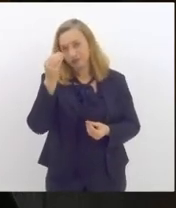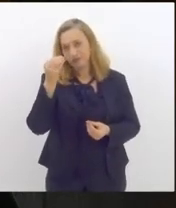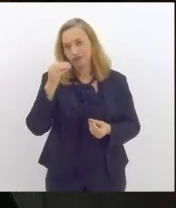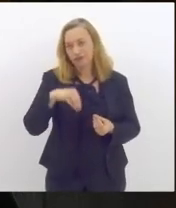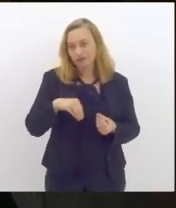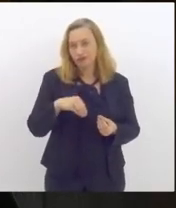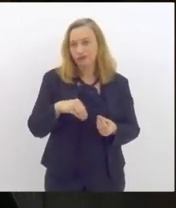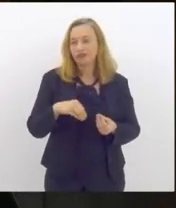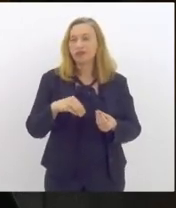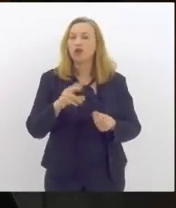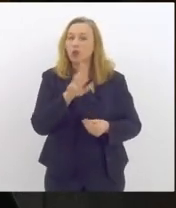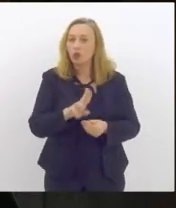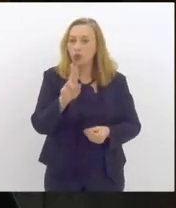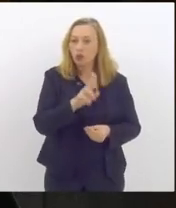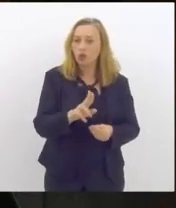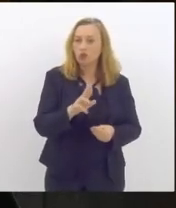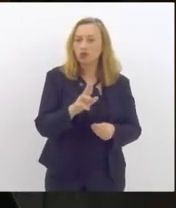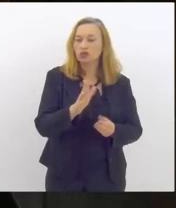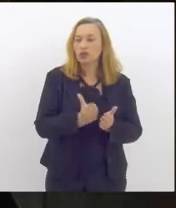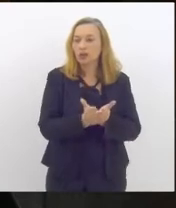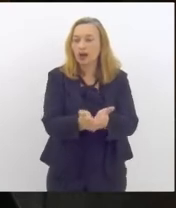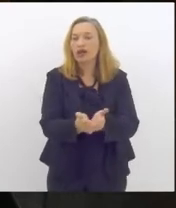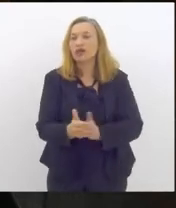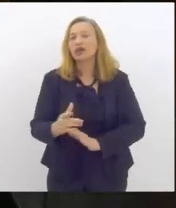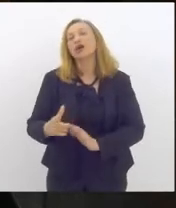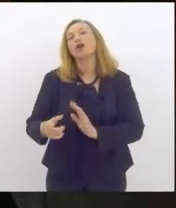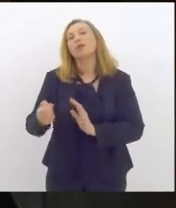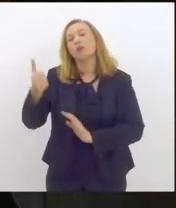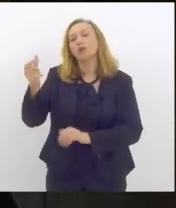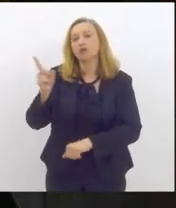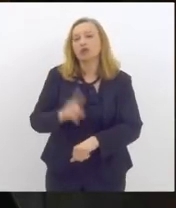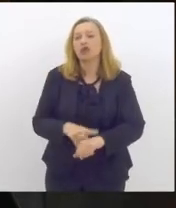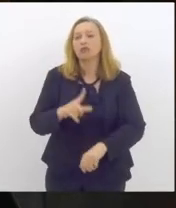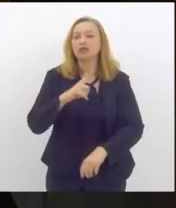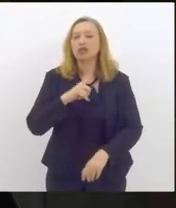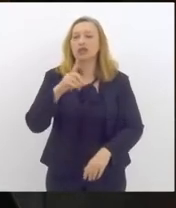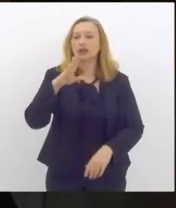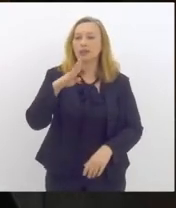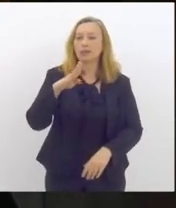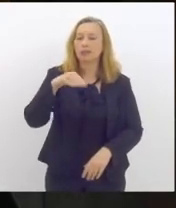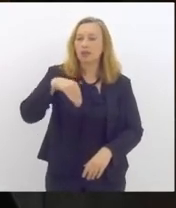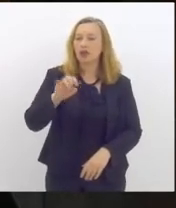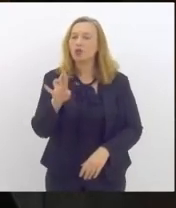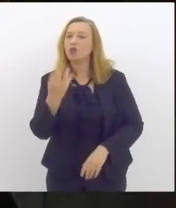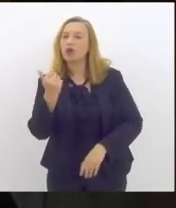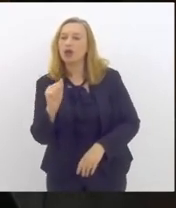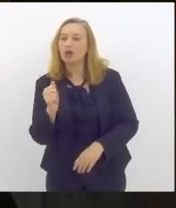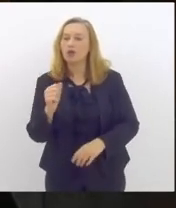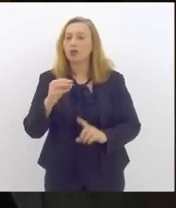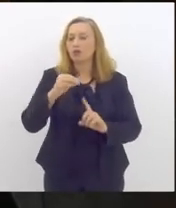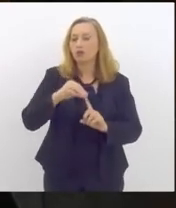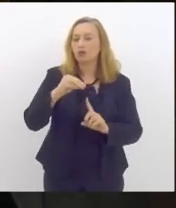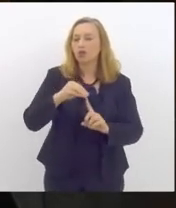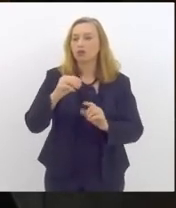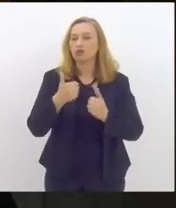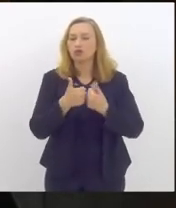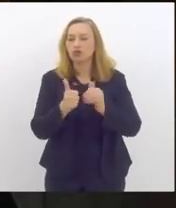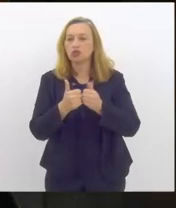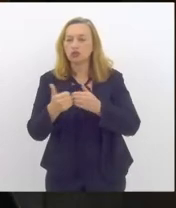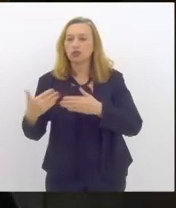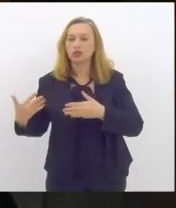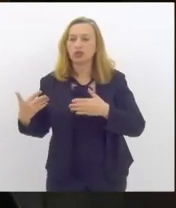aqui há pouco tempo atrás a gente tinha o Mergulhão trazendo linhas de ônibus na porta da barca que levavam para zona sul